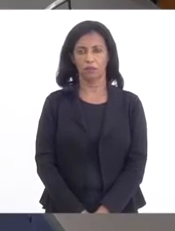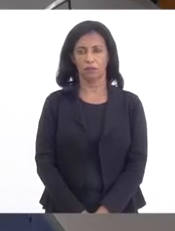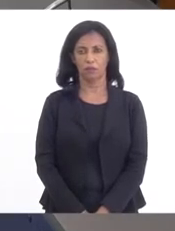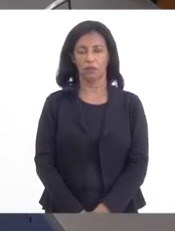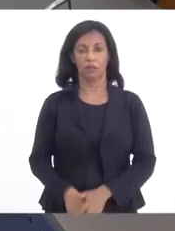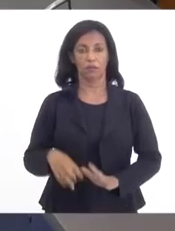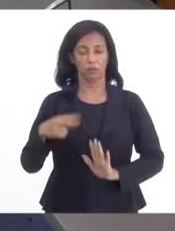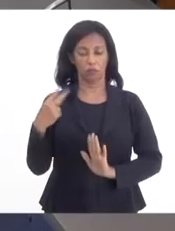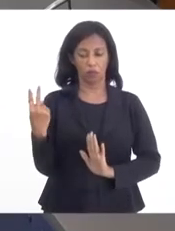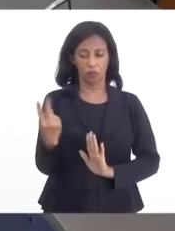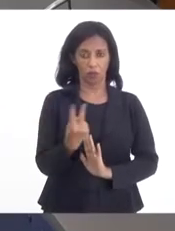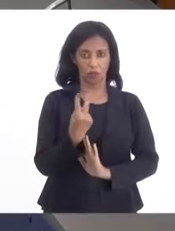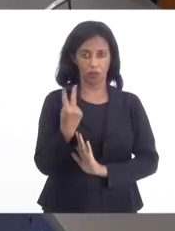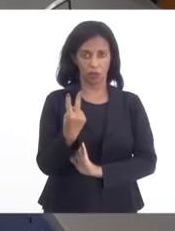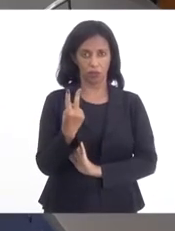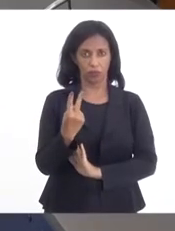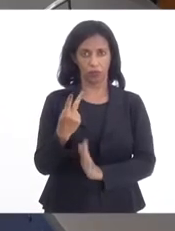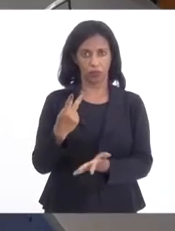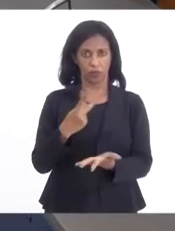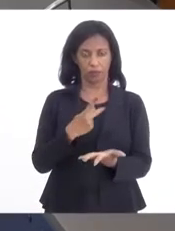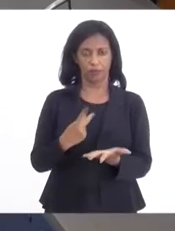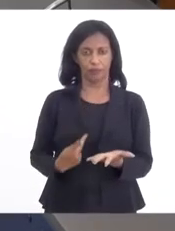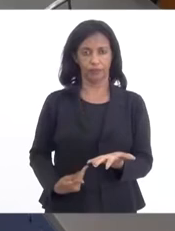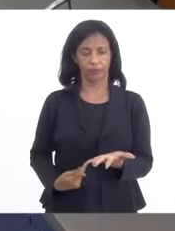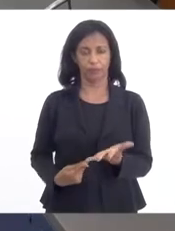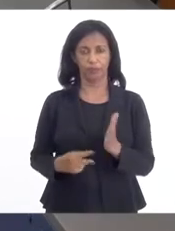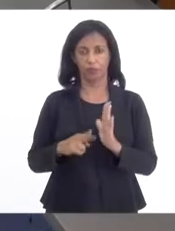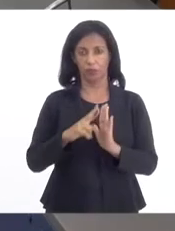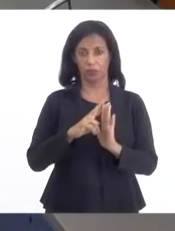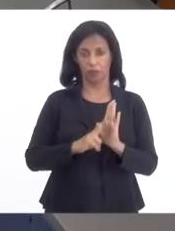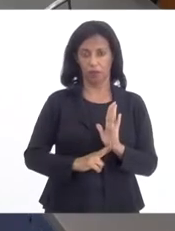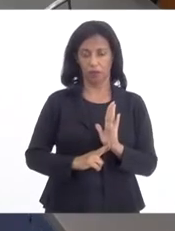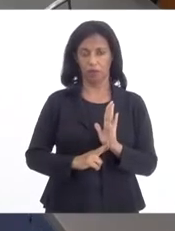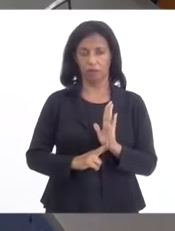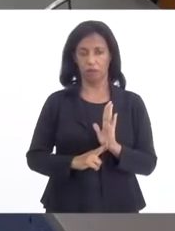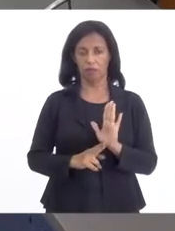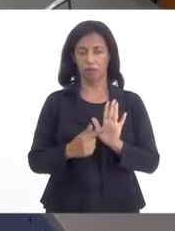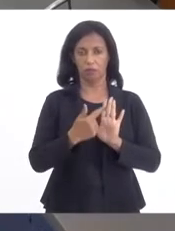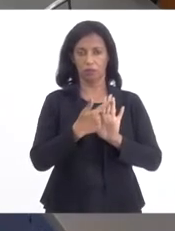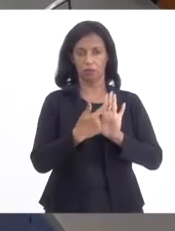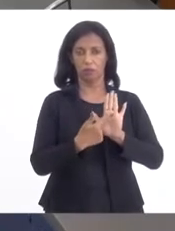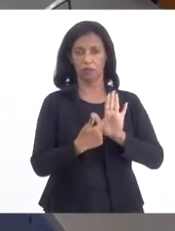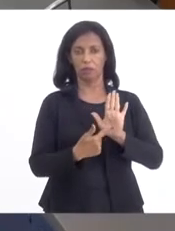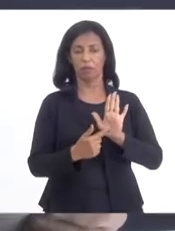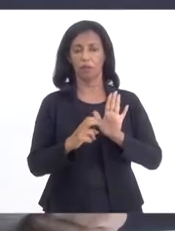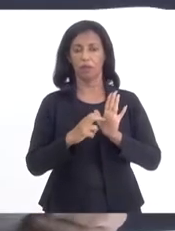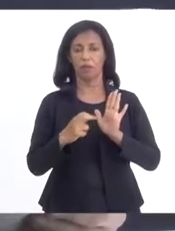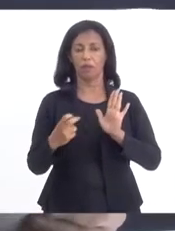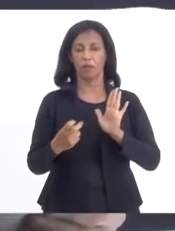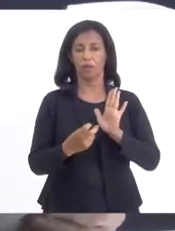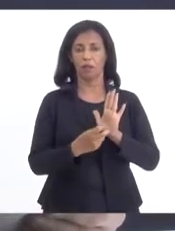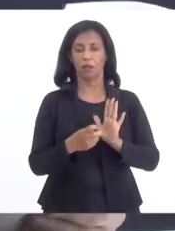Os valores, senhor presidente, senhor relator, estão explicitados na emenda